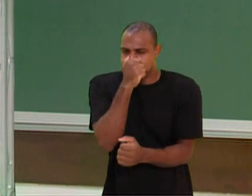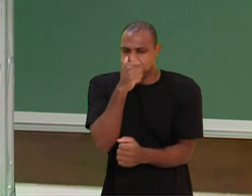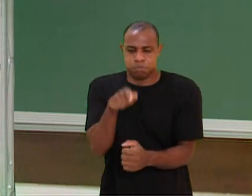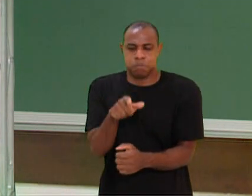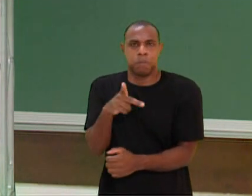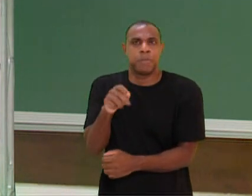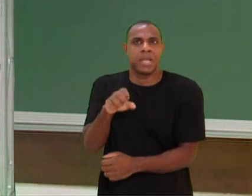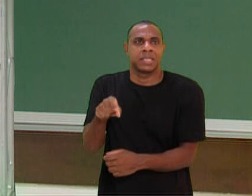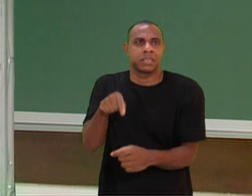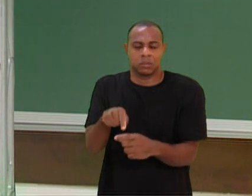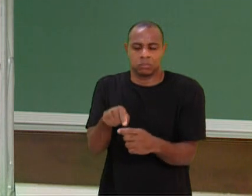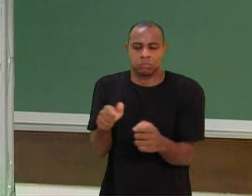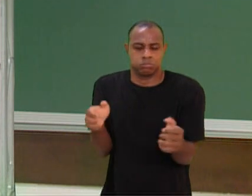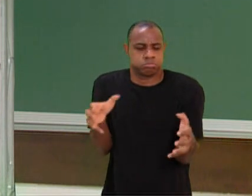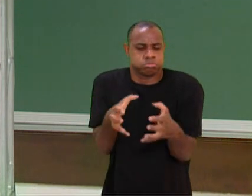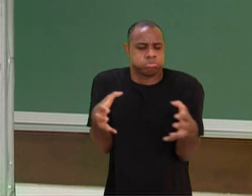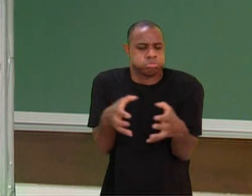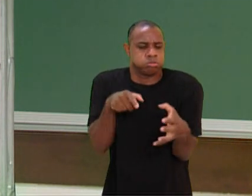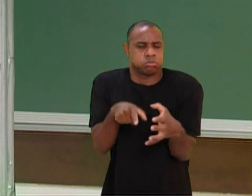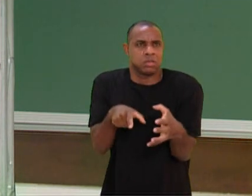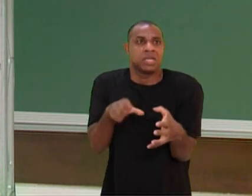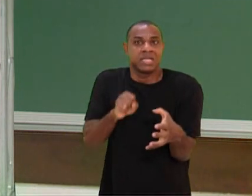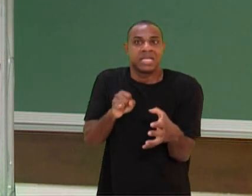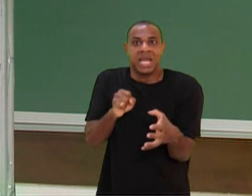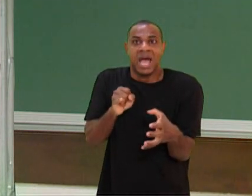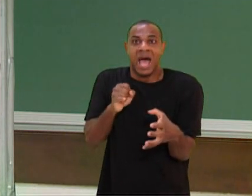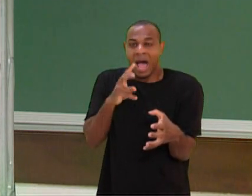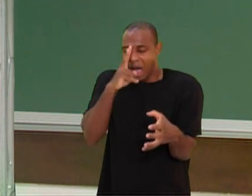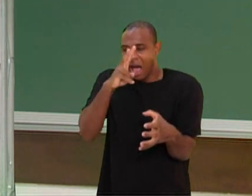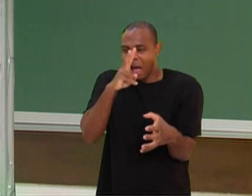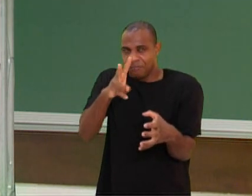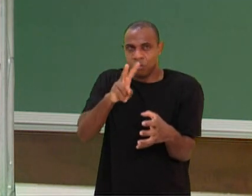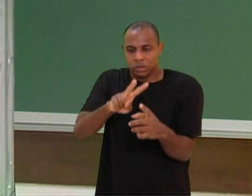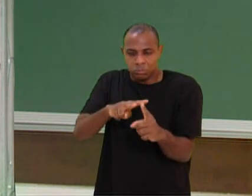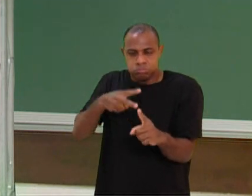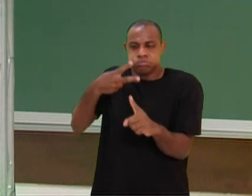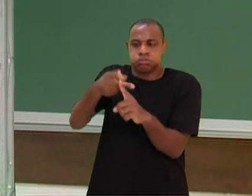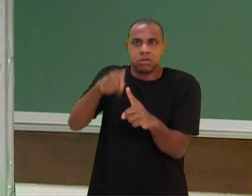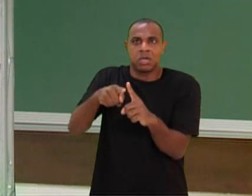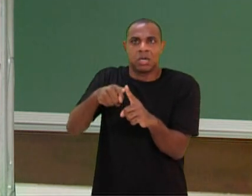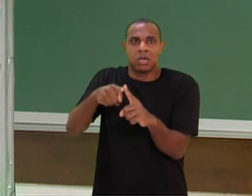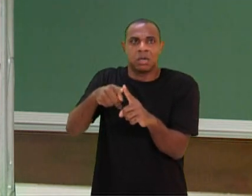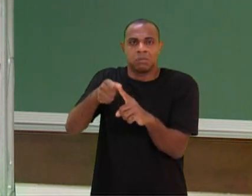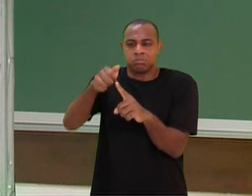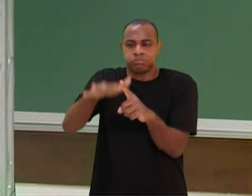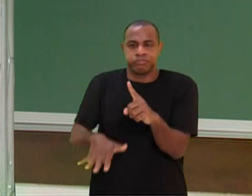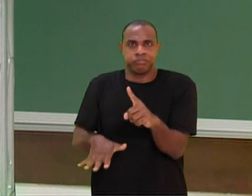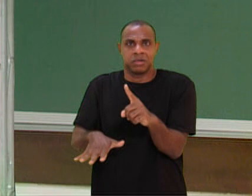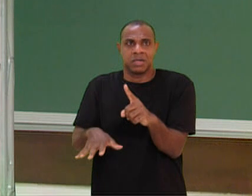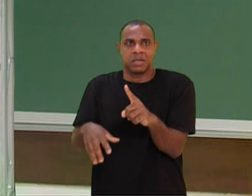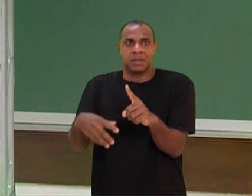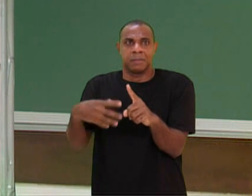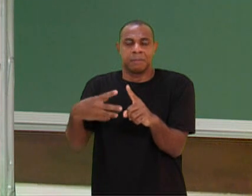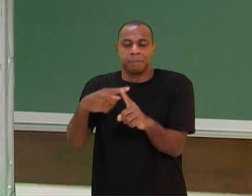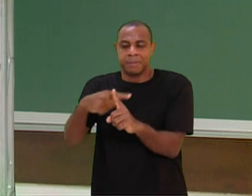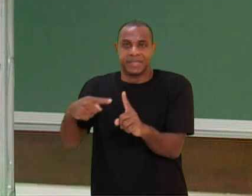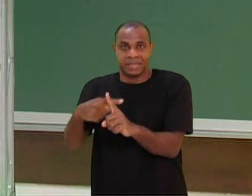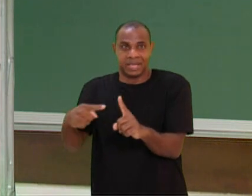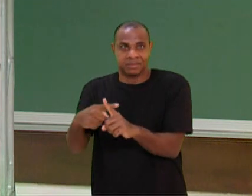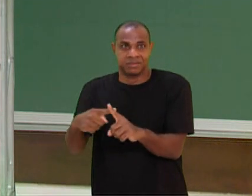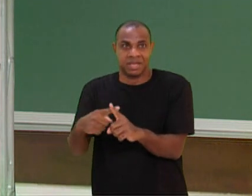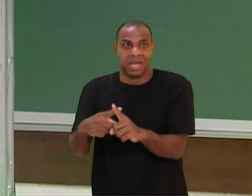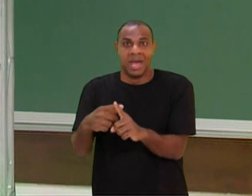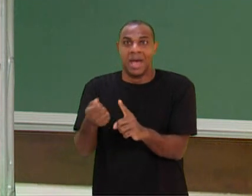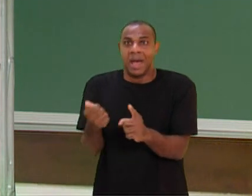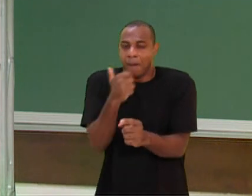a força se tornar 4 vezes maior e a área cair pela metade, a pressão torna-se P2. Com base